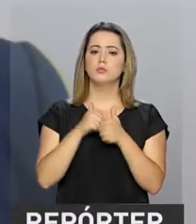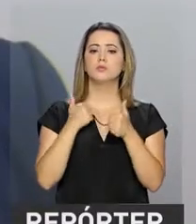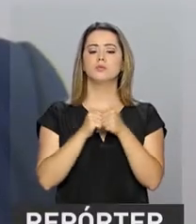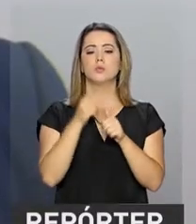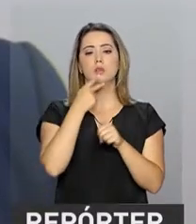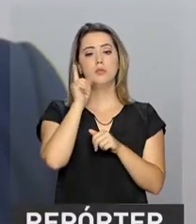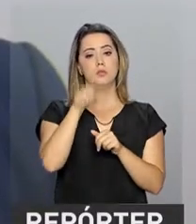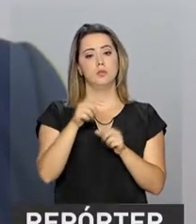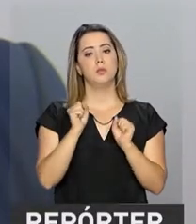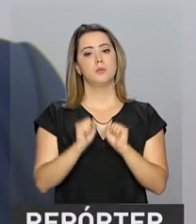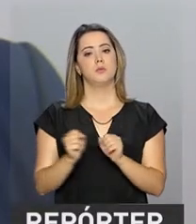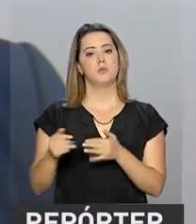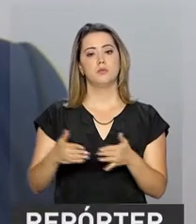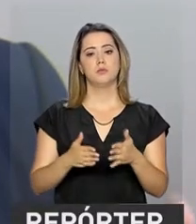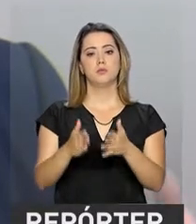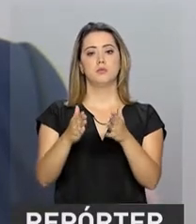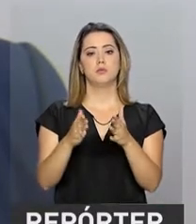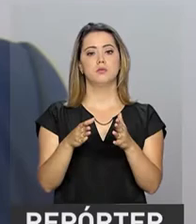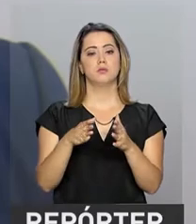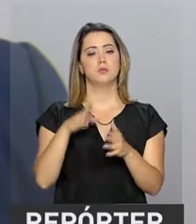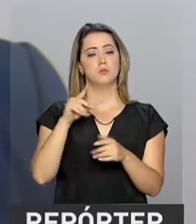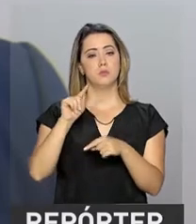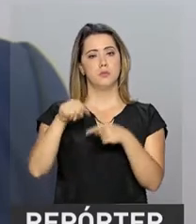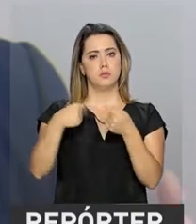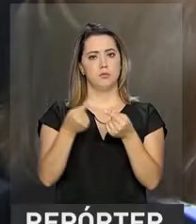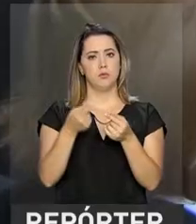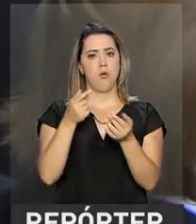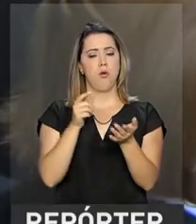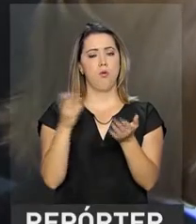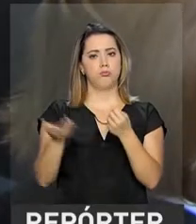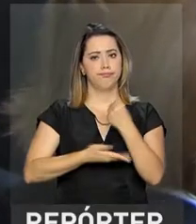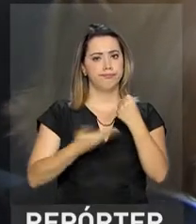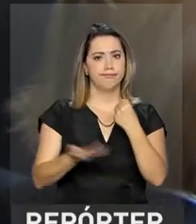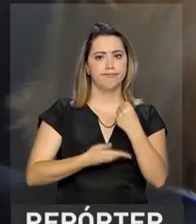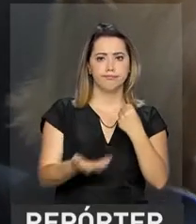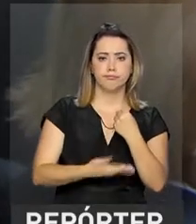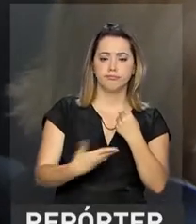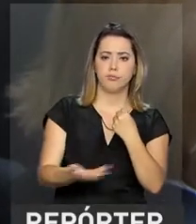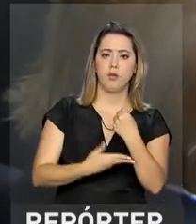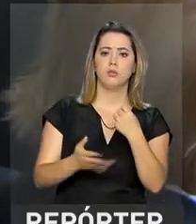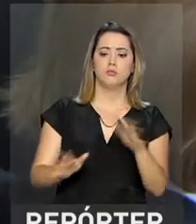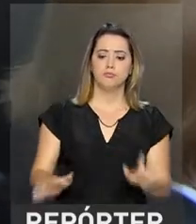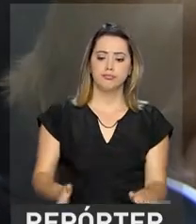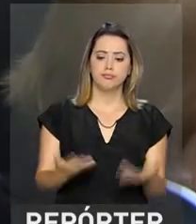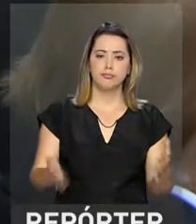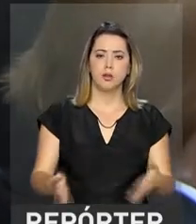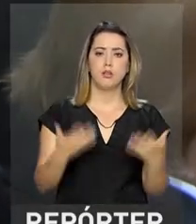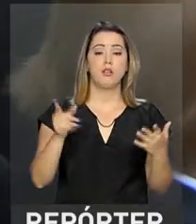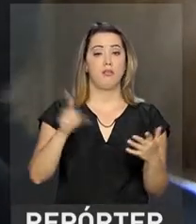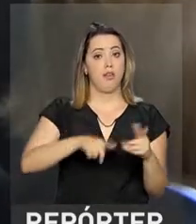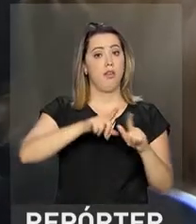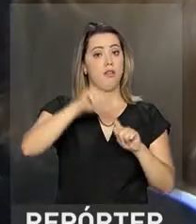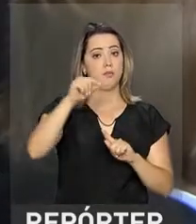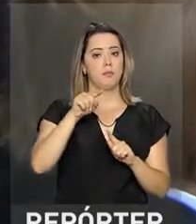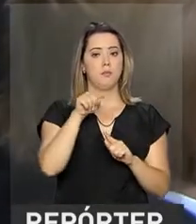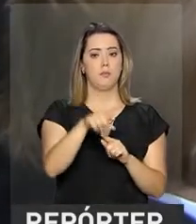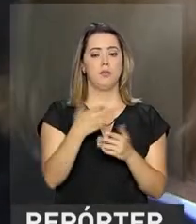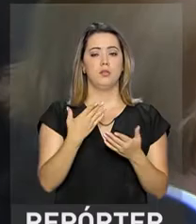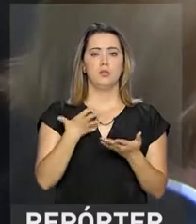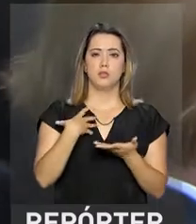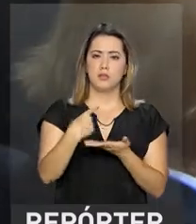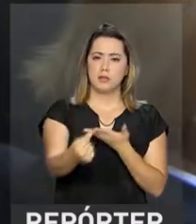de tráfego na rodovia para a próxima safra que também deve ser recorde no período de pico do escoamento